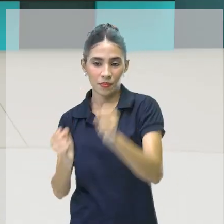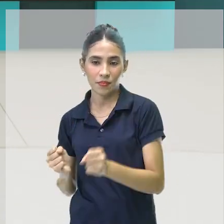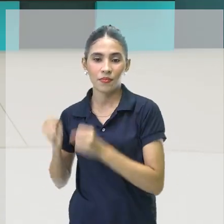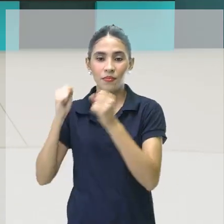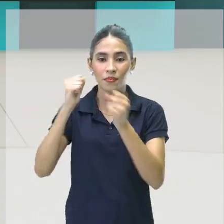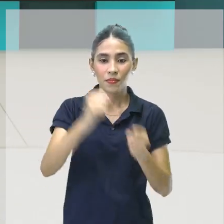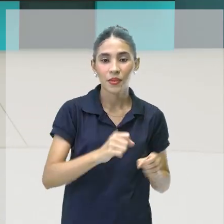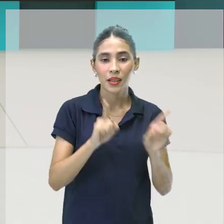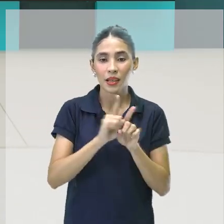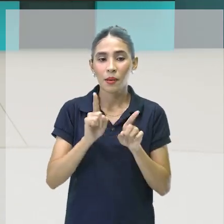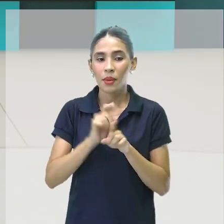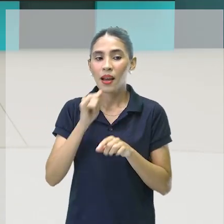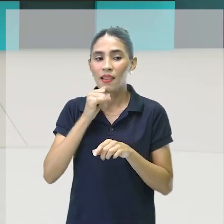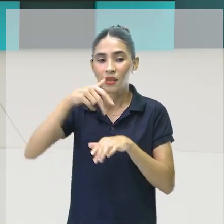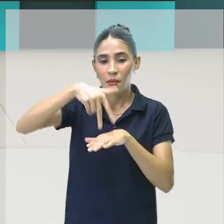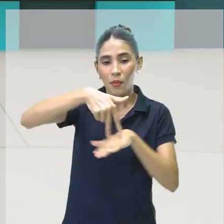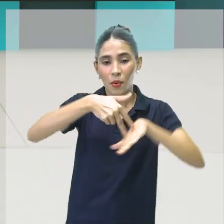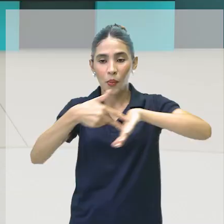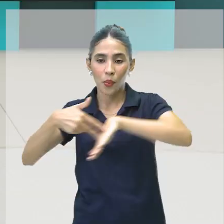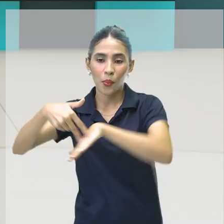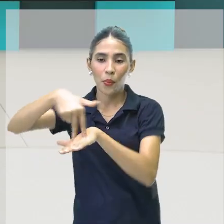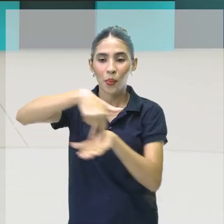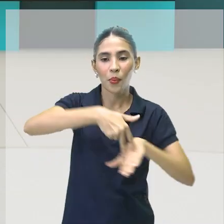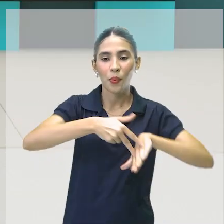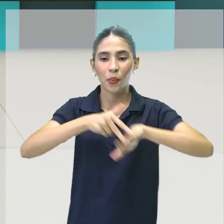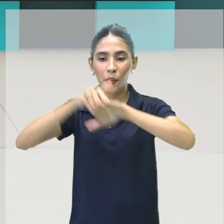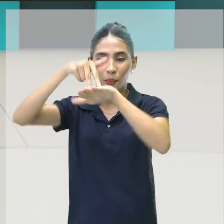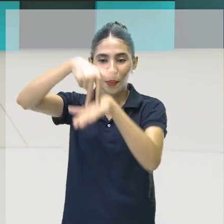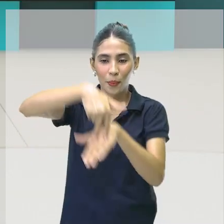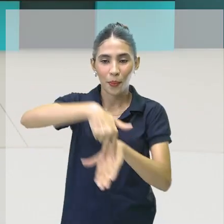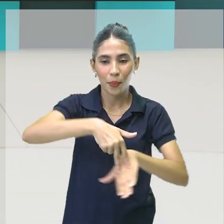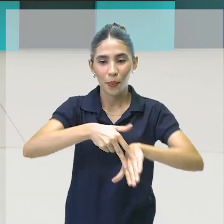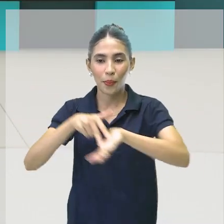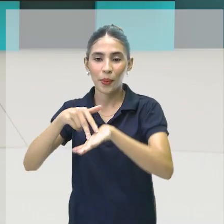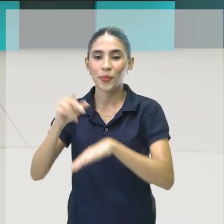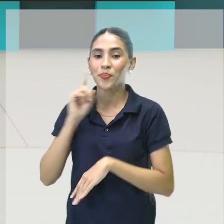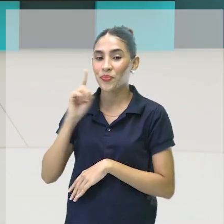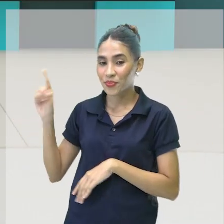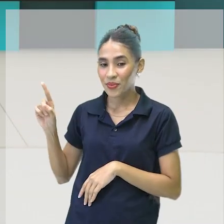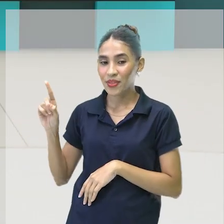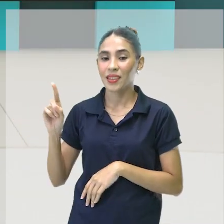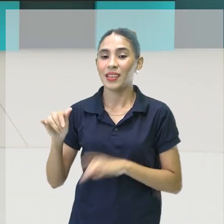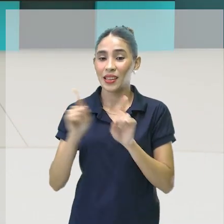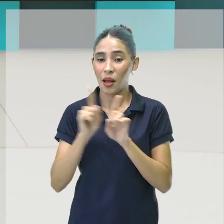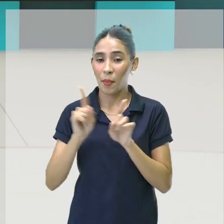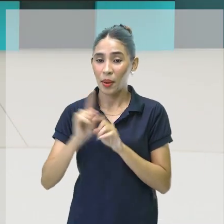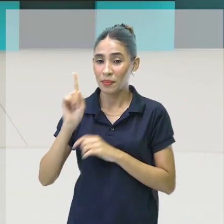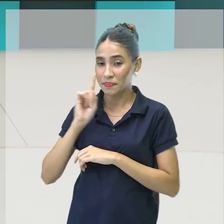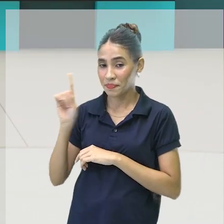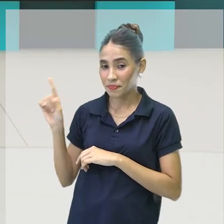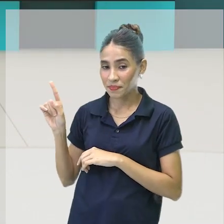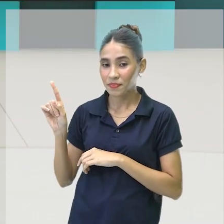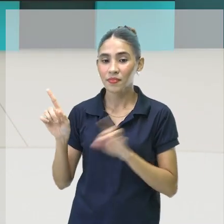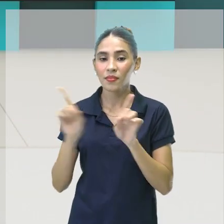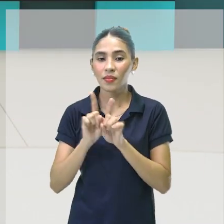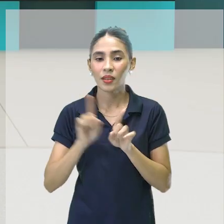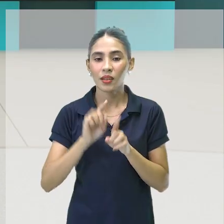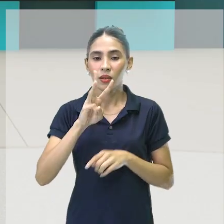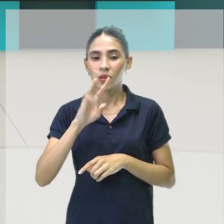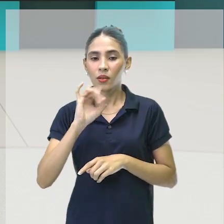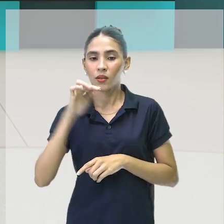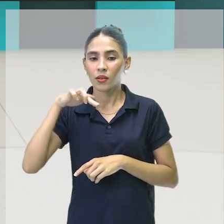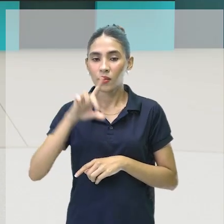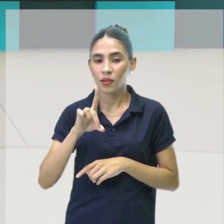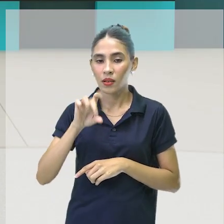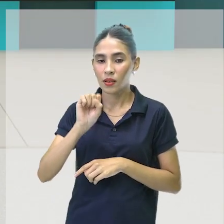Nós temos o surf, que é super mega interessante e a adrenalina lá em cima, né? Nós temos o